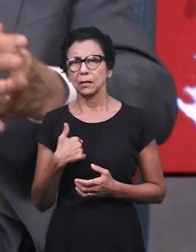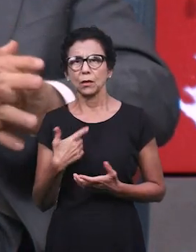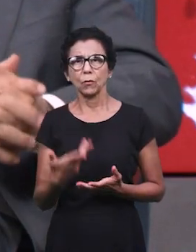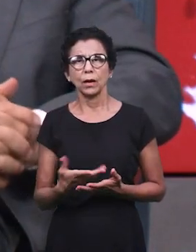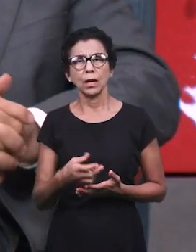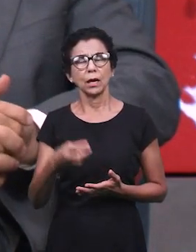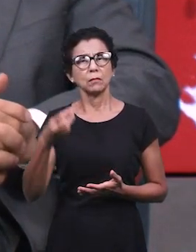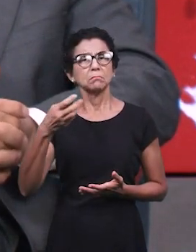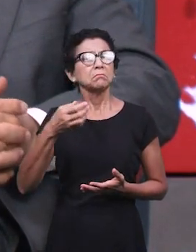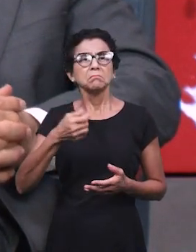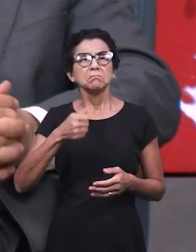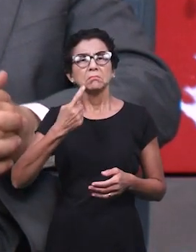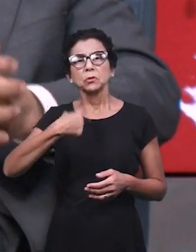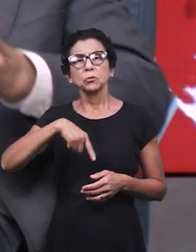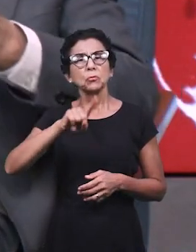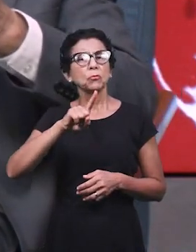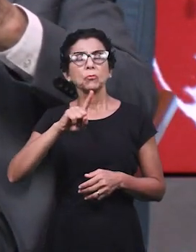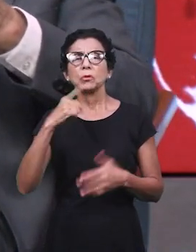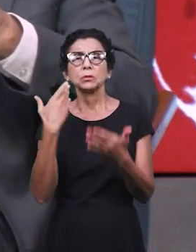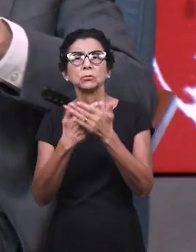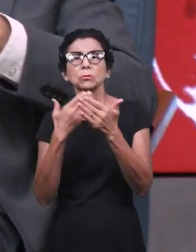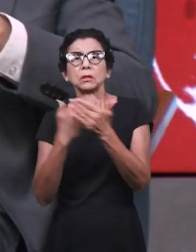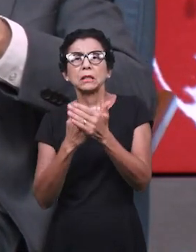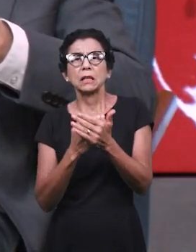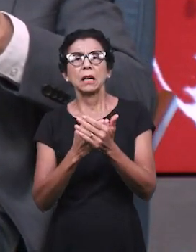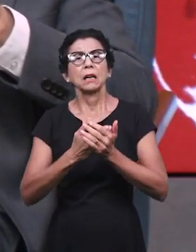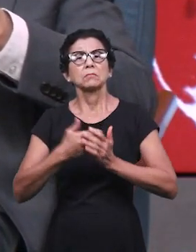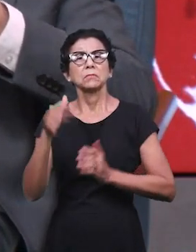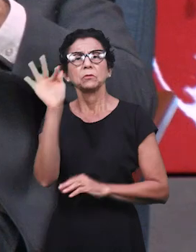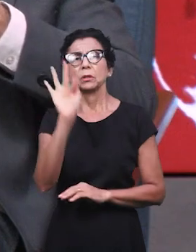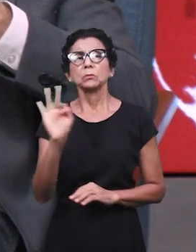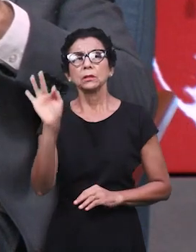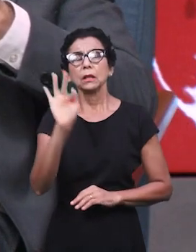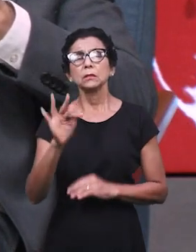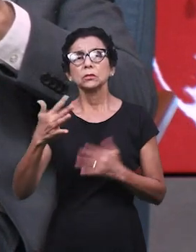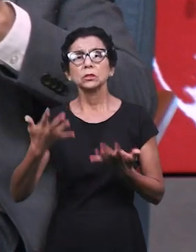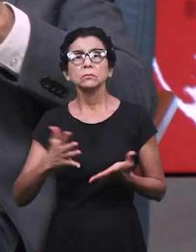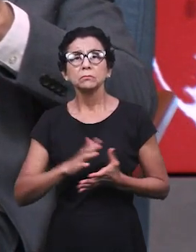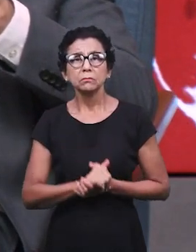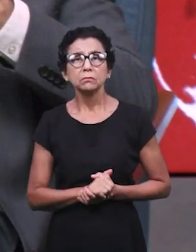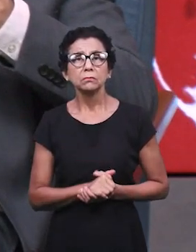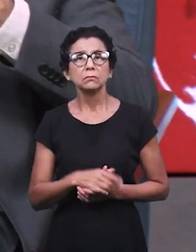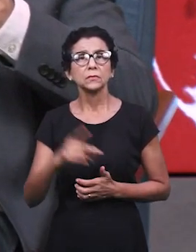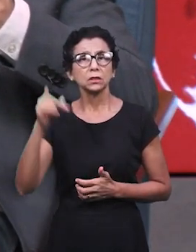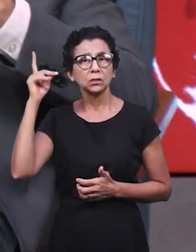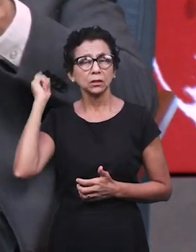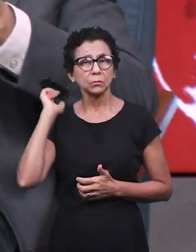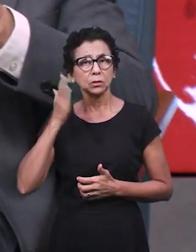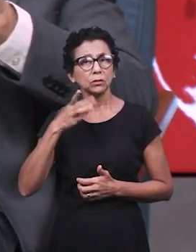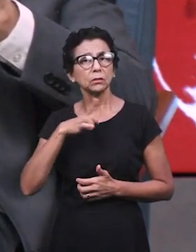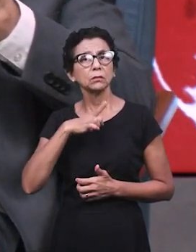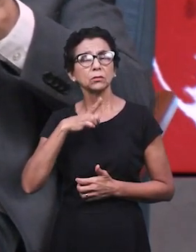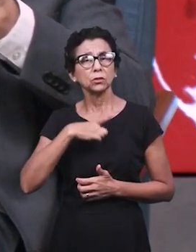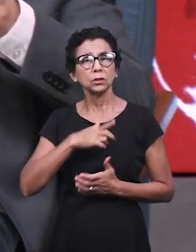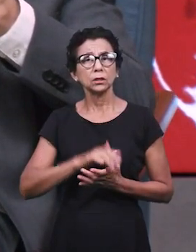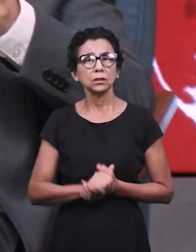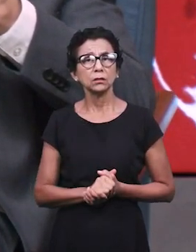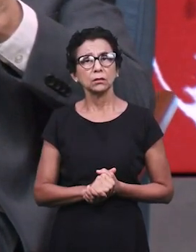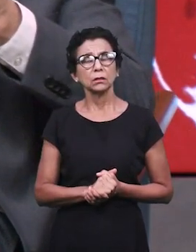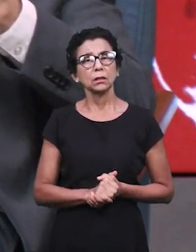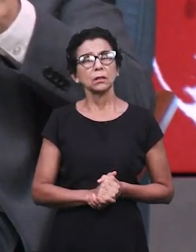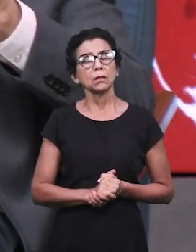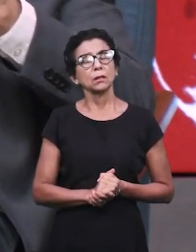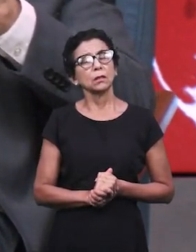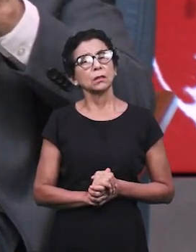por exemplo, Pedro? O que era importante nisso era como